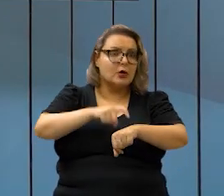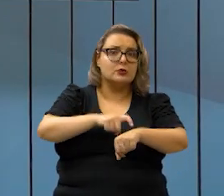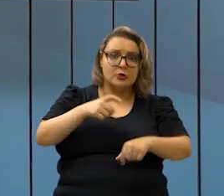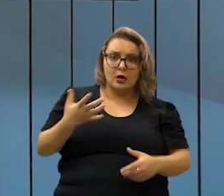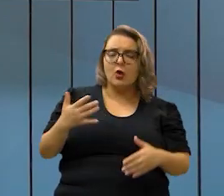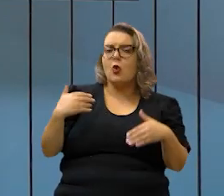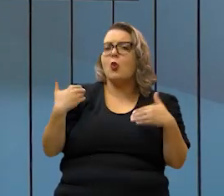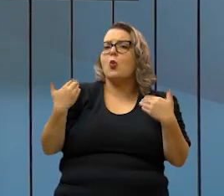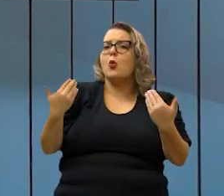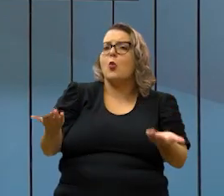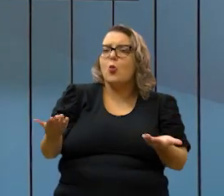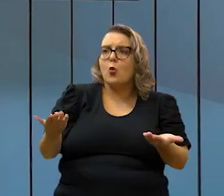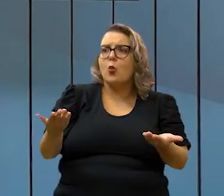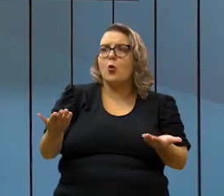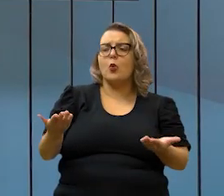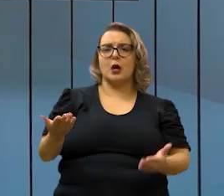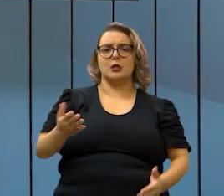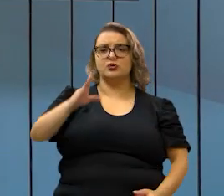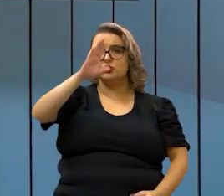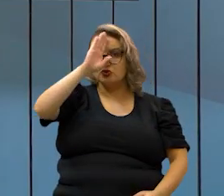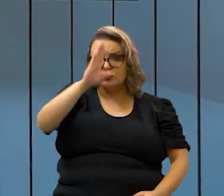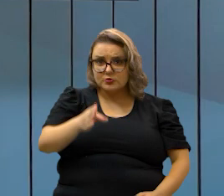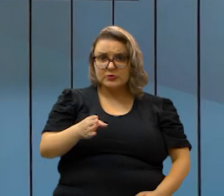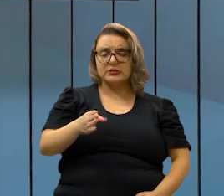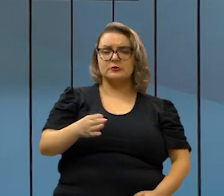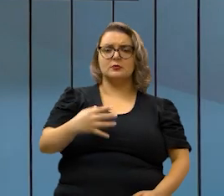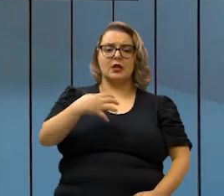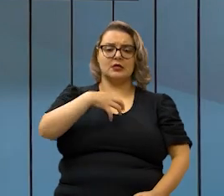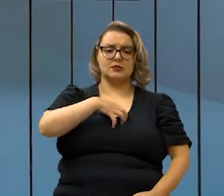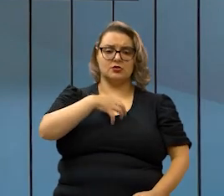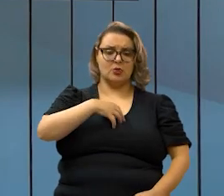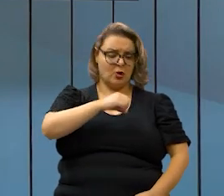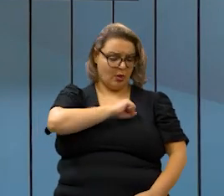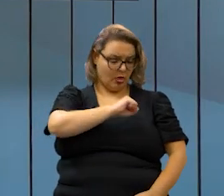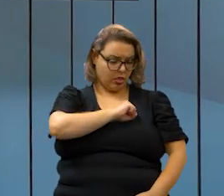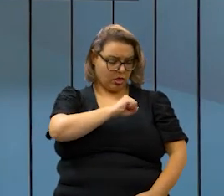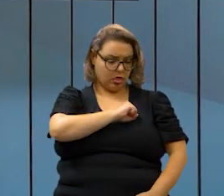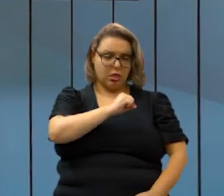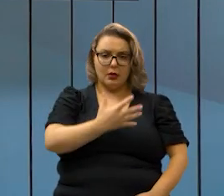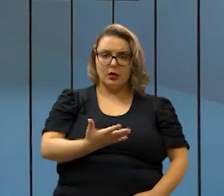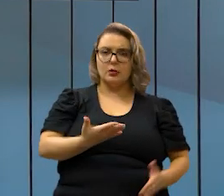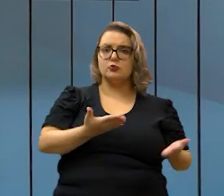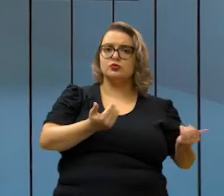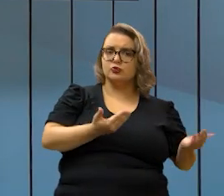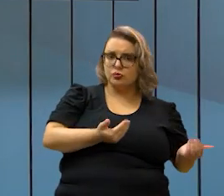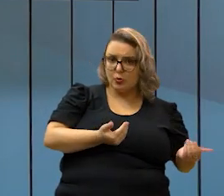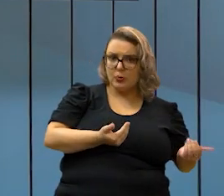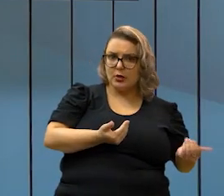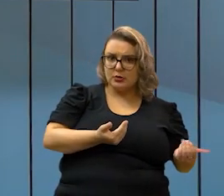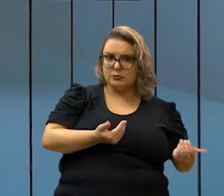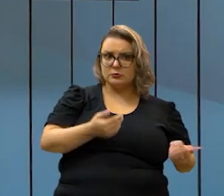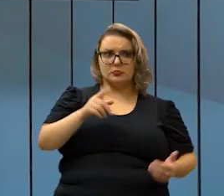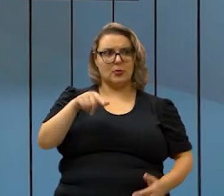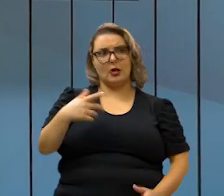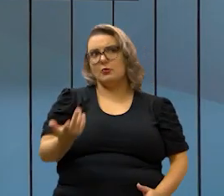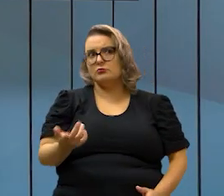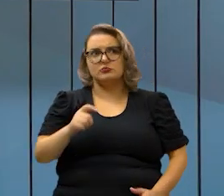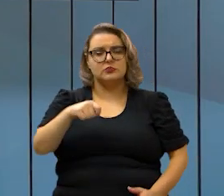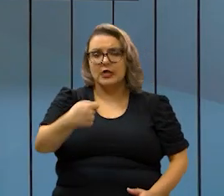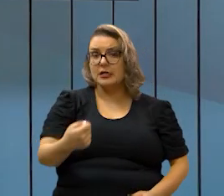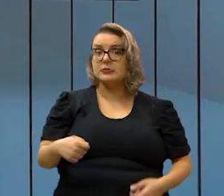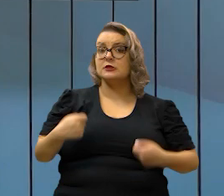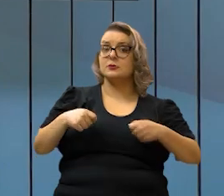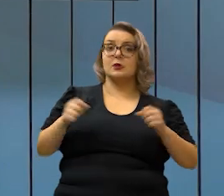momento, quais seriam então os principais sintomas do infarto entre os jovens? Sinais que